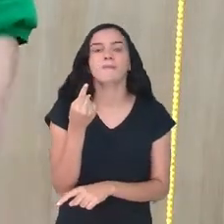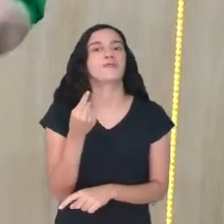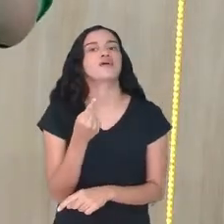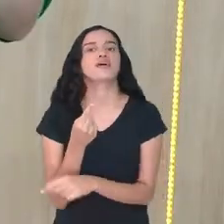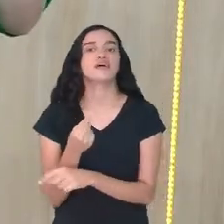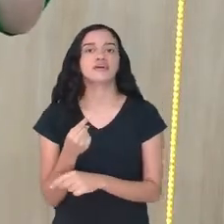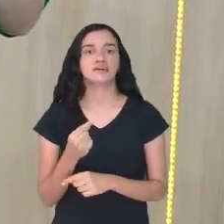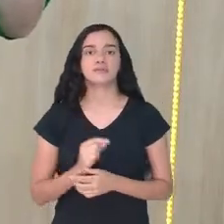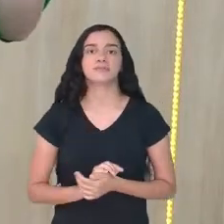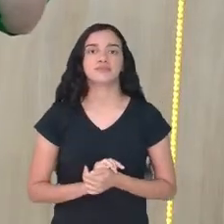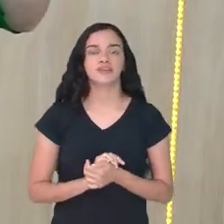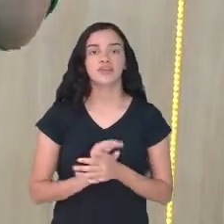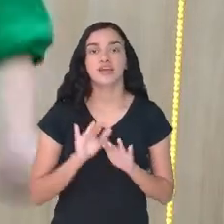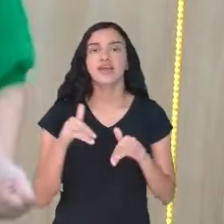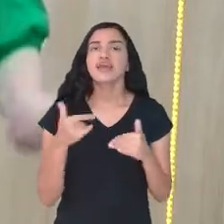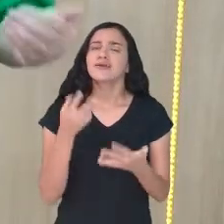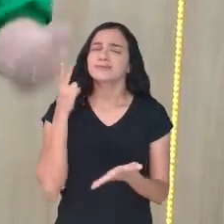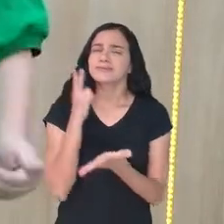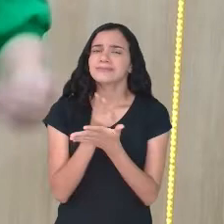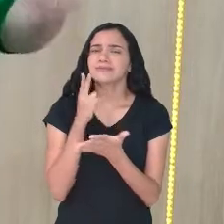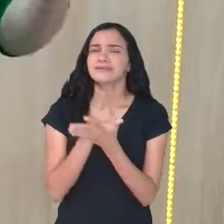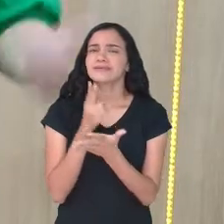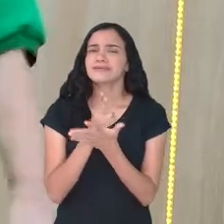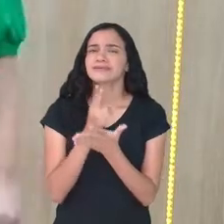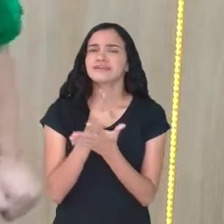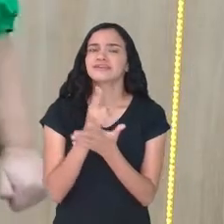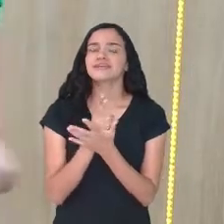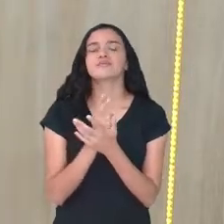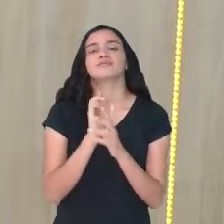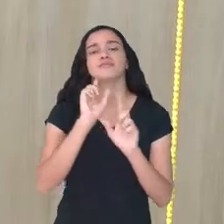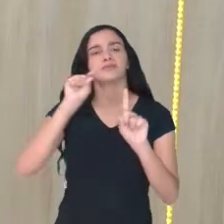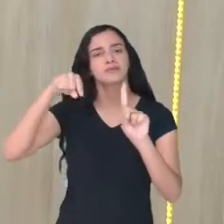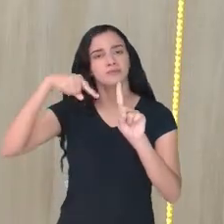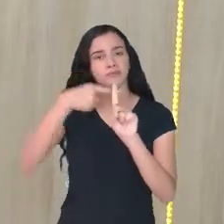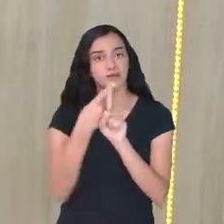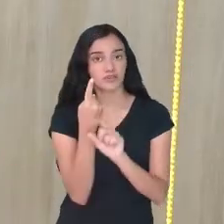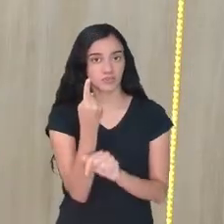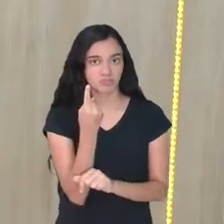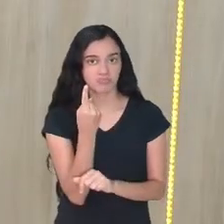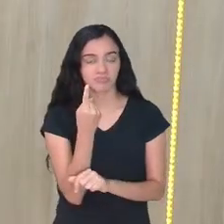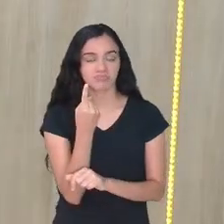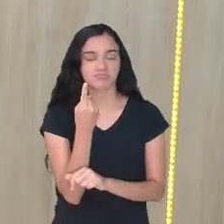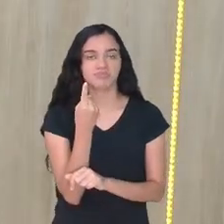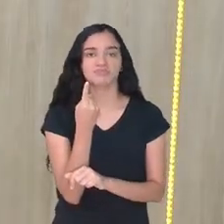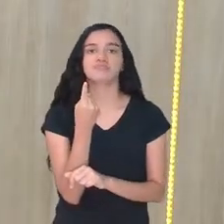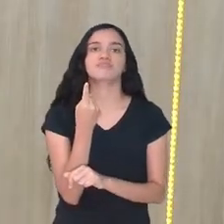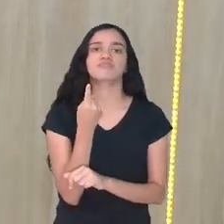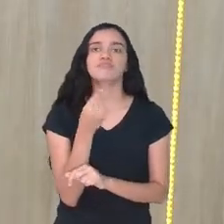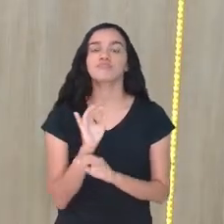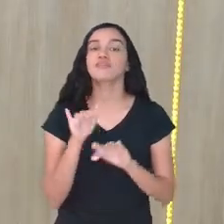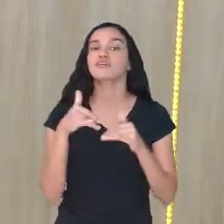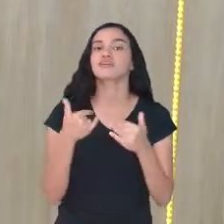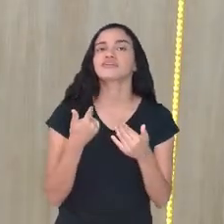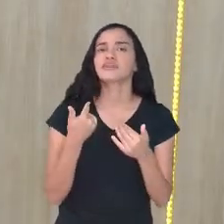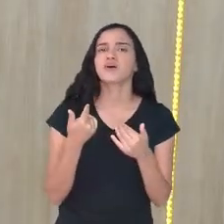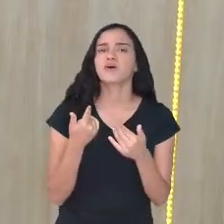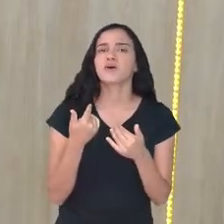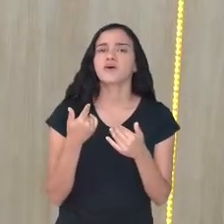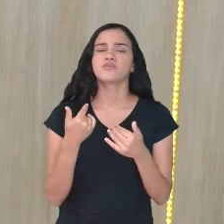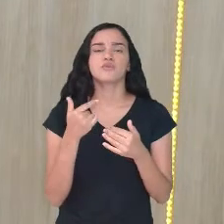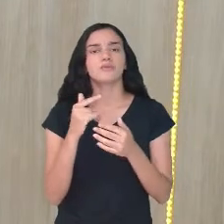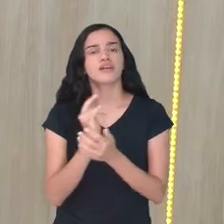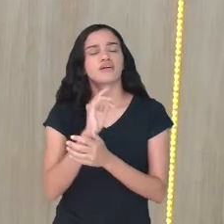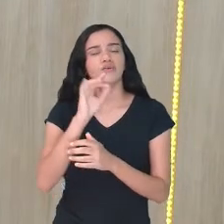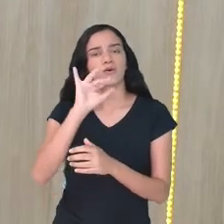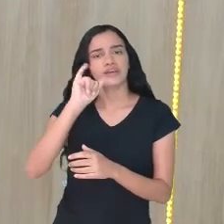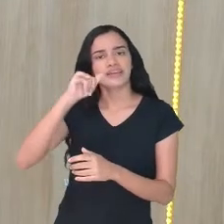1.485.085. E eu sempre posso somar 1. Então, deste jeito, eu vou para o infinito